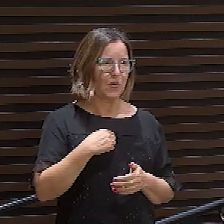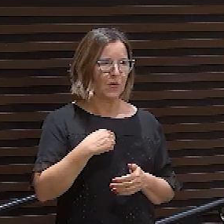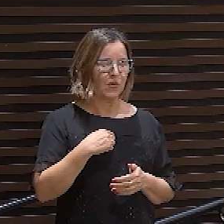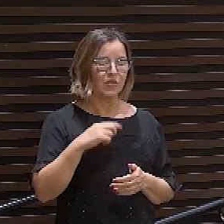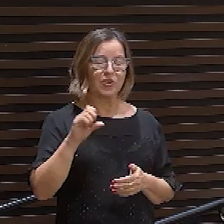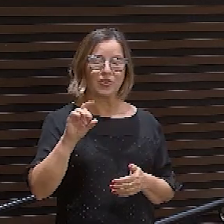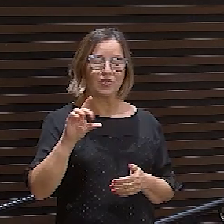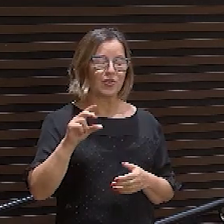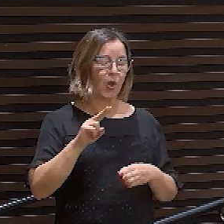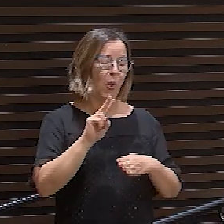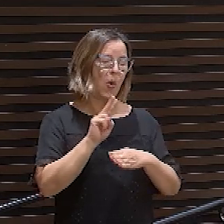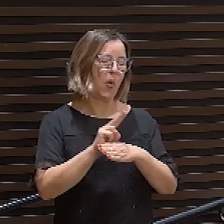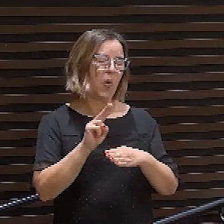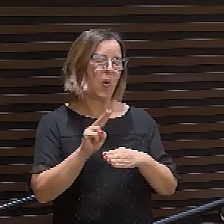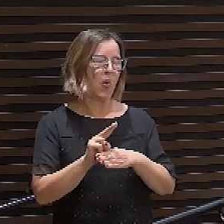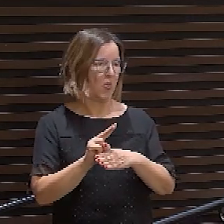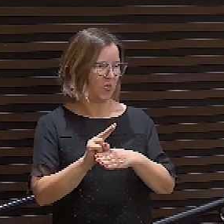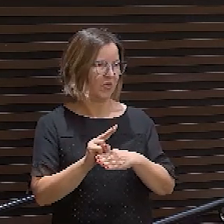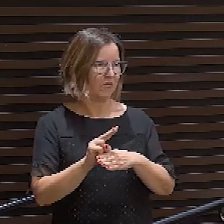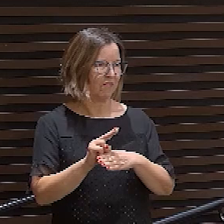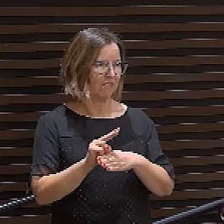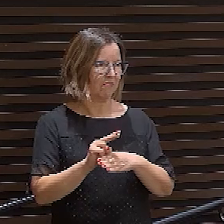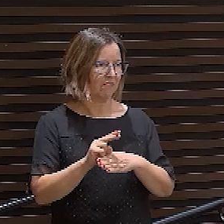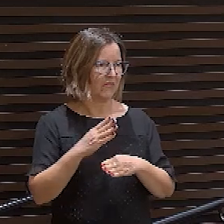mordomo de todas as coisas.